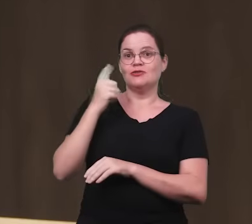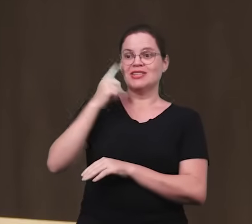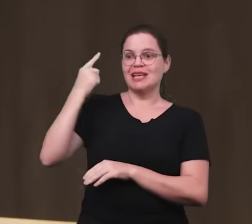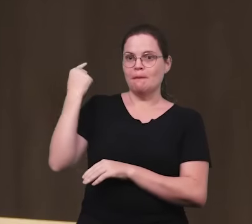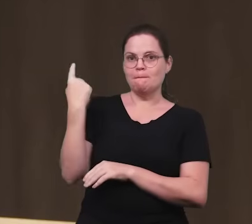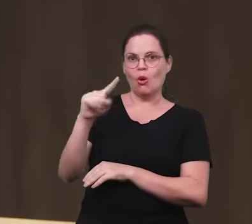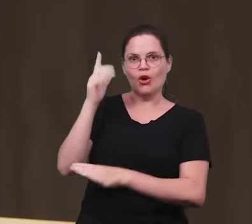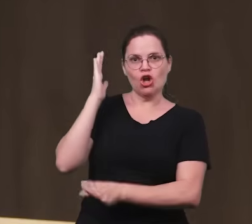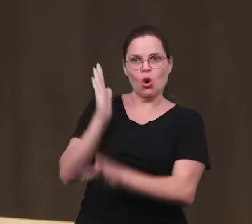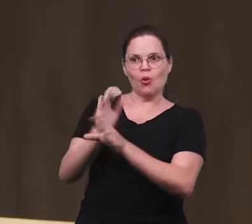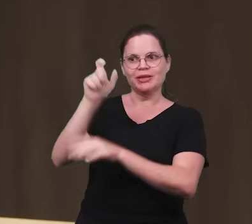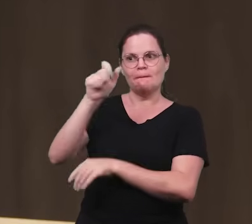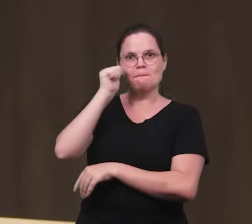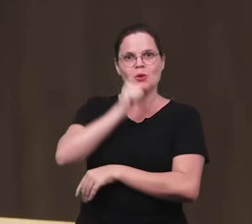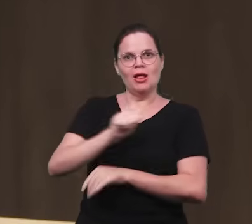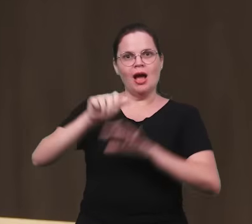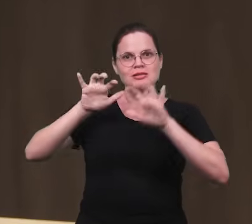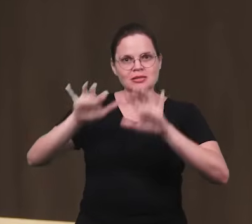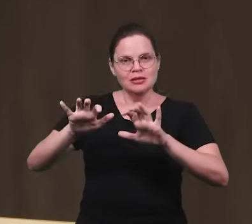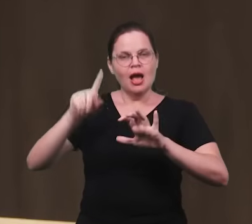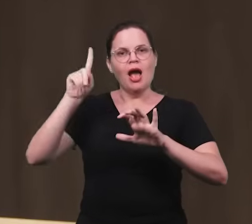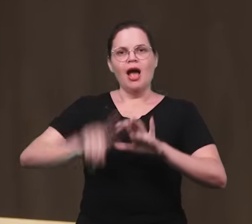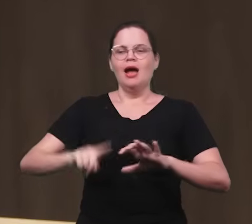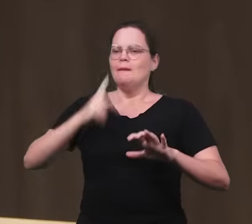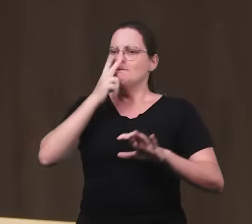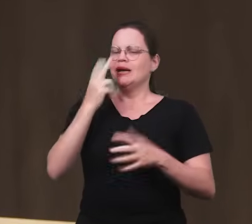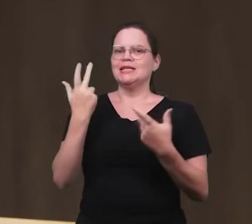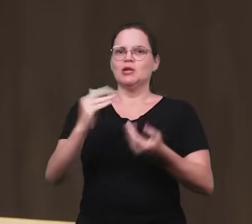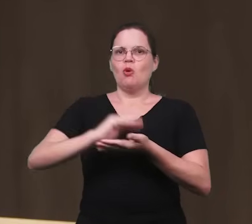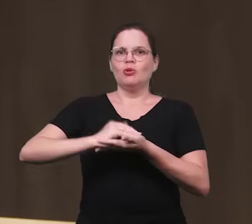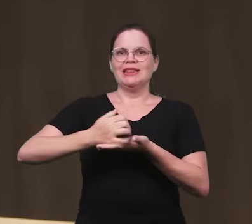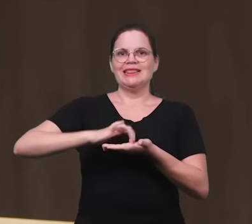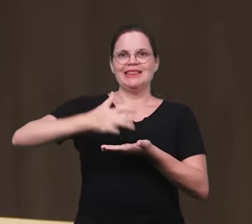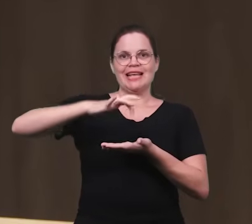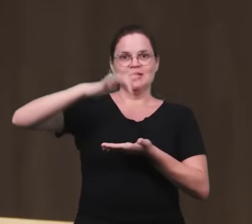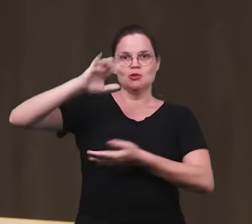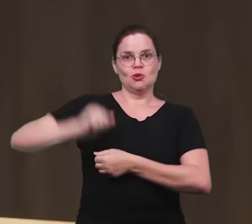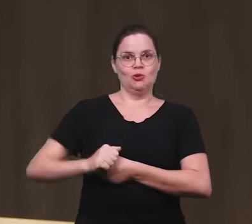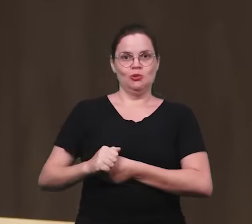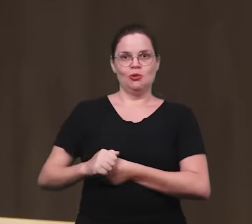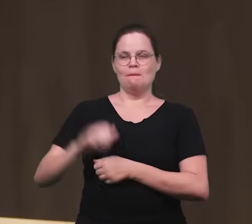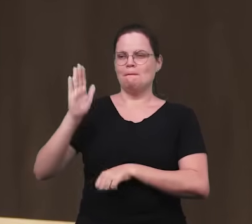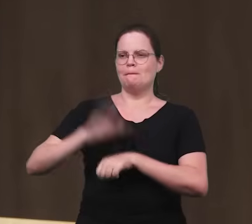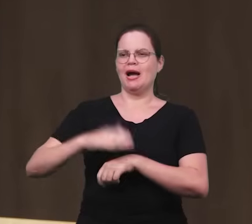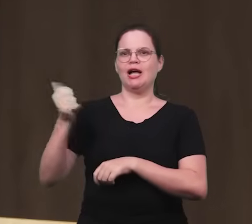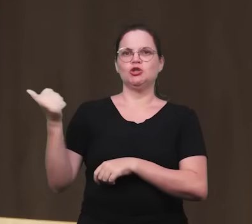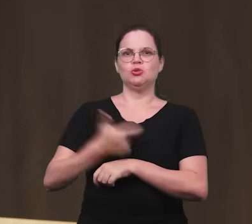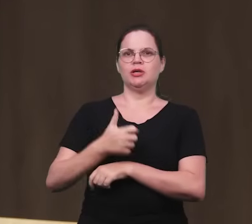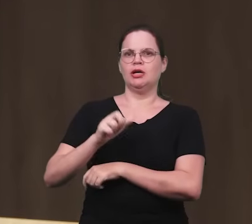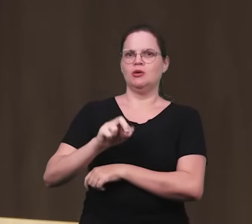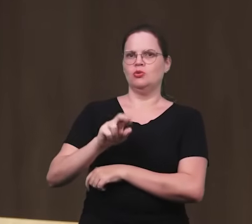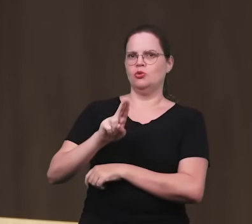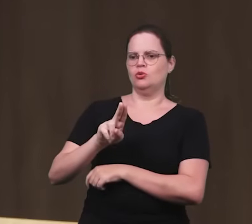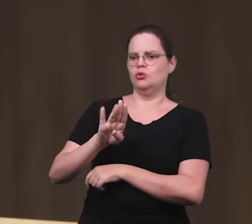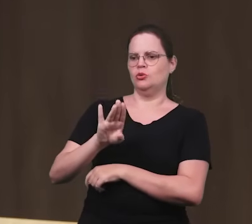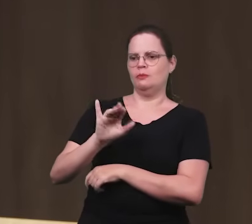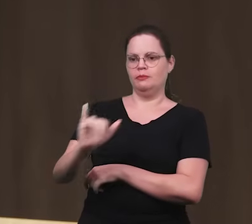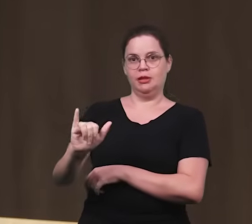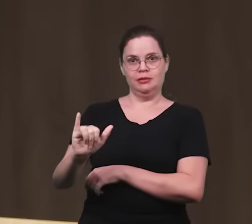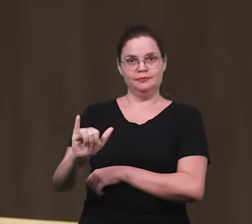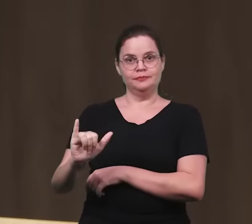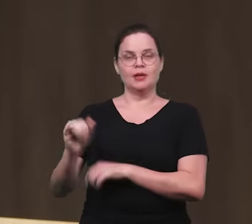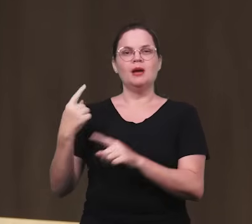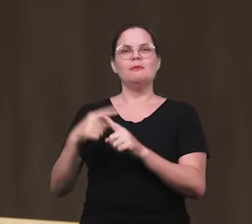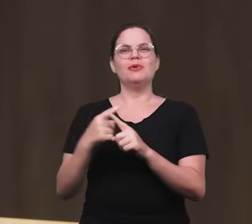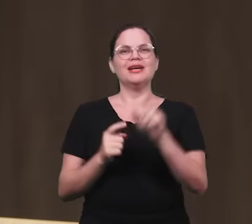verdadeiro tesouro, né? Que o valor excede o de rubins. E nas pesquisas que eu fiz, o rubim, ele representa uma